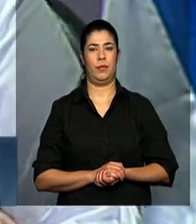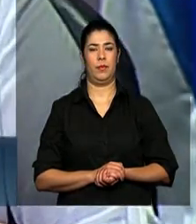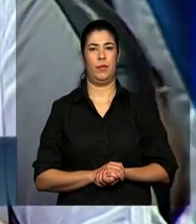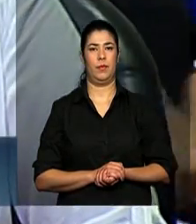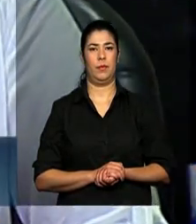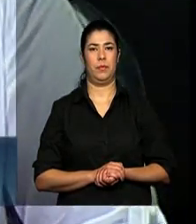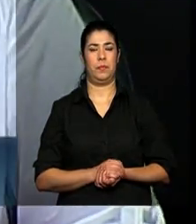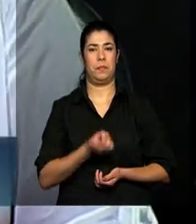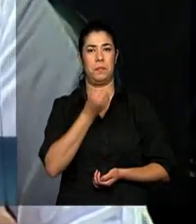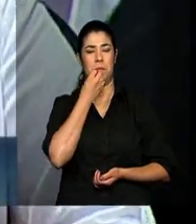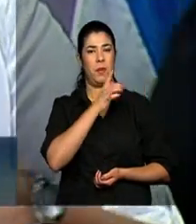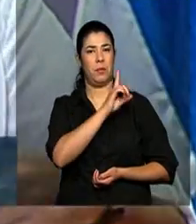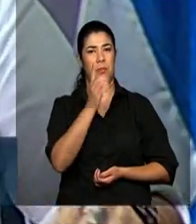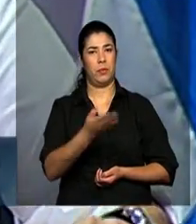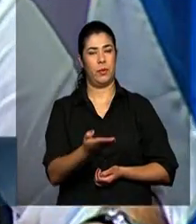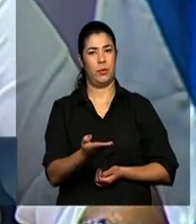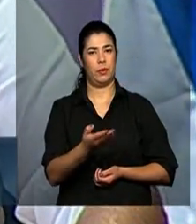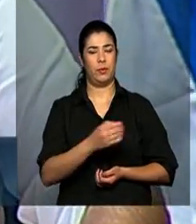Bom dia.